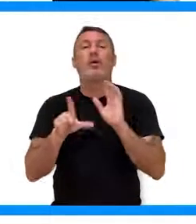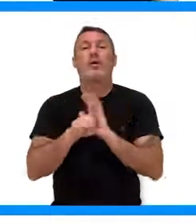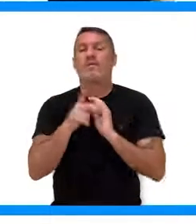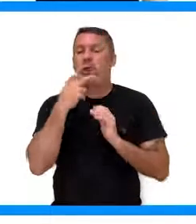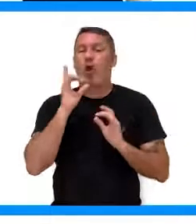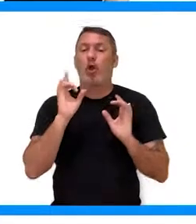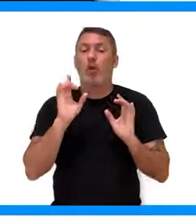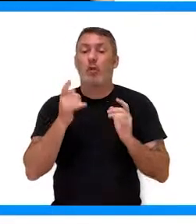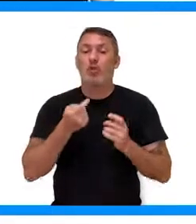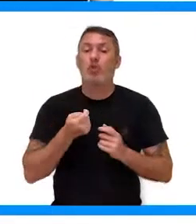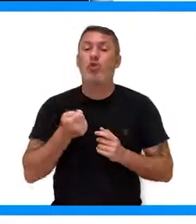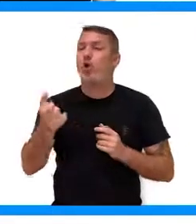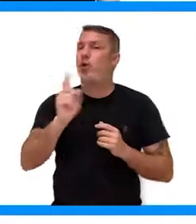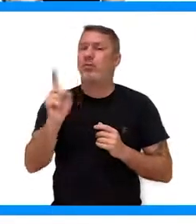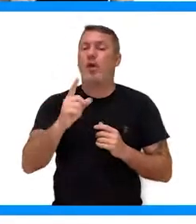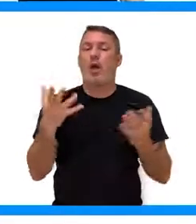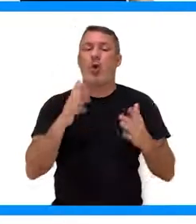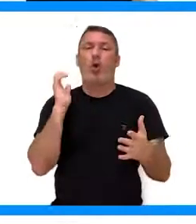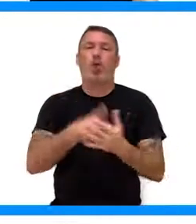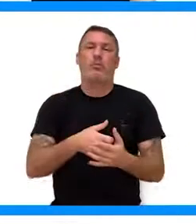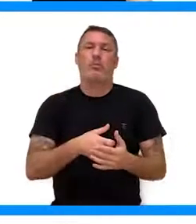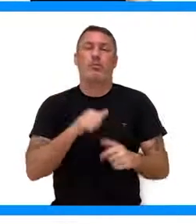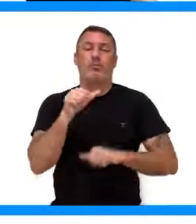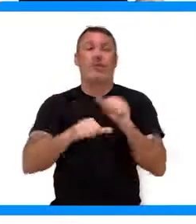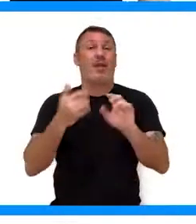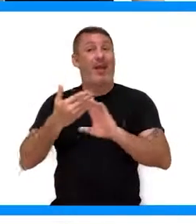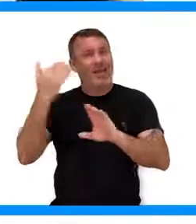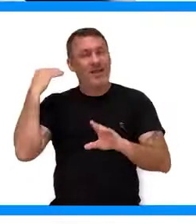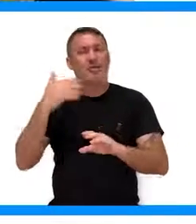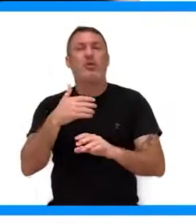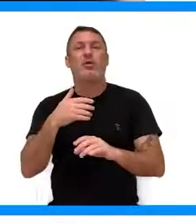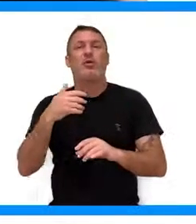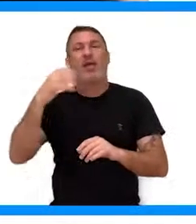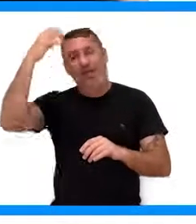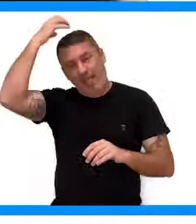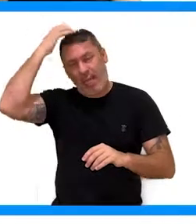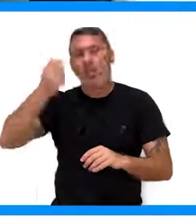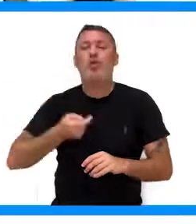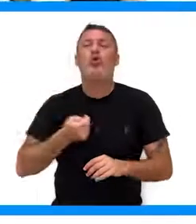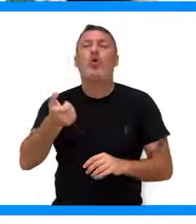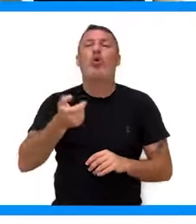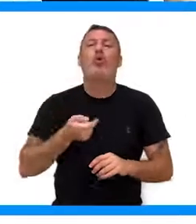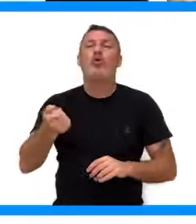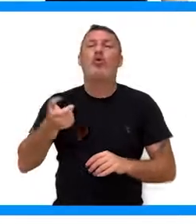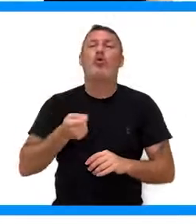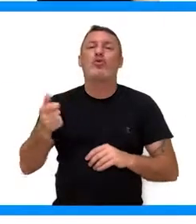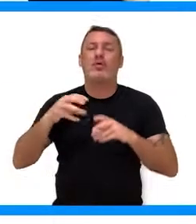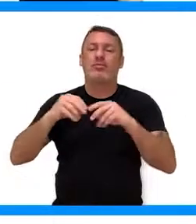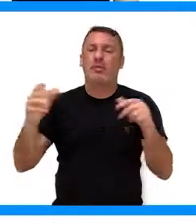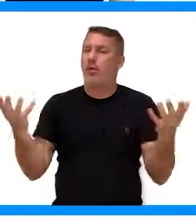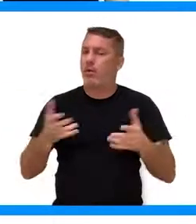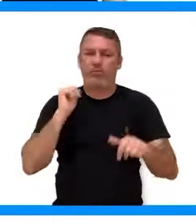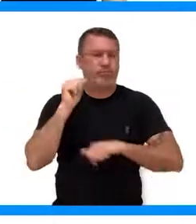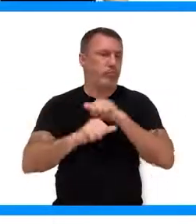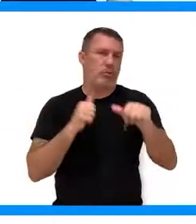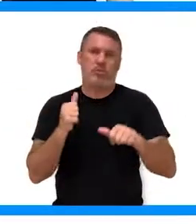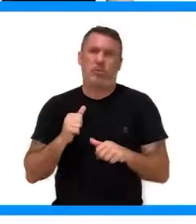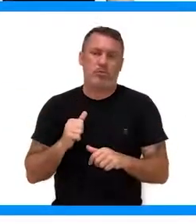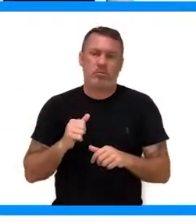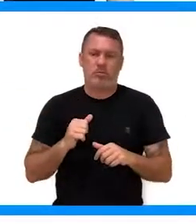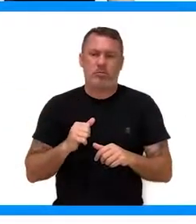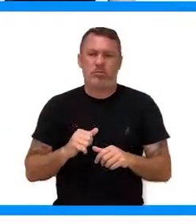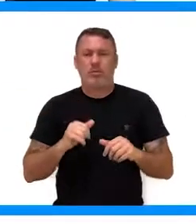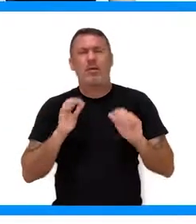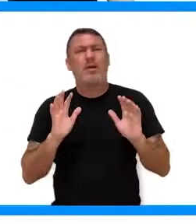a terra ela vai ser vendida, ela vai ser adquirida. Existe um potencial de você comprar, de você adquirir financeiramente isso. Mas espera